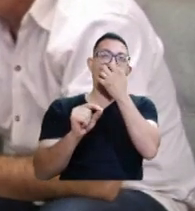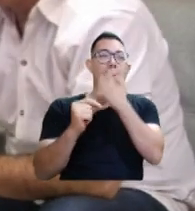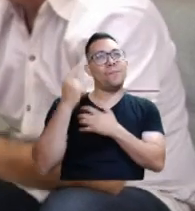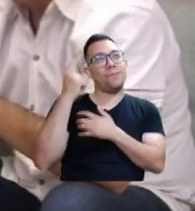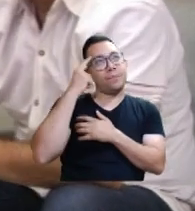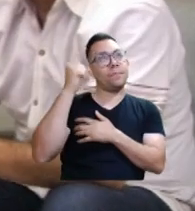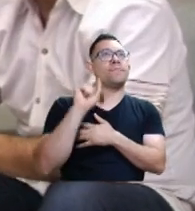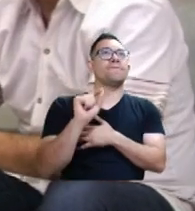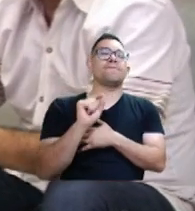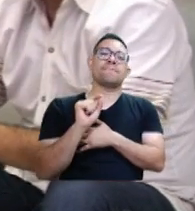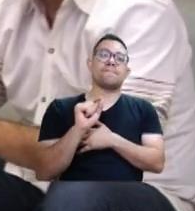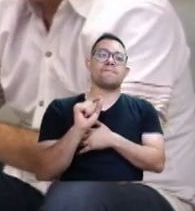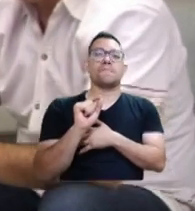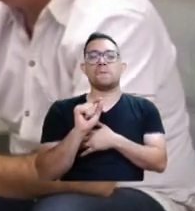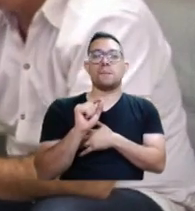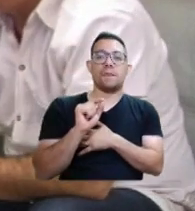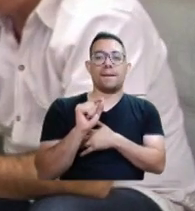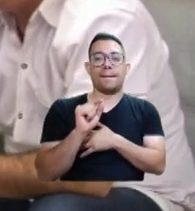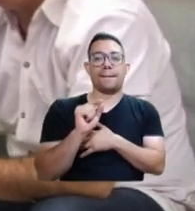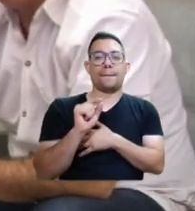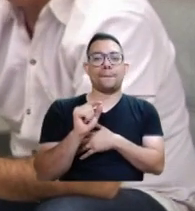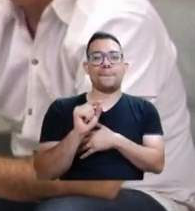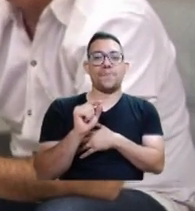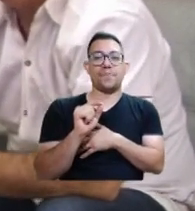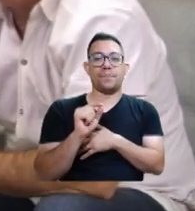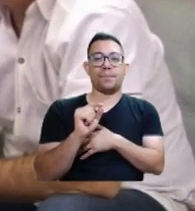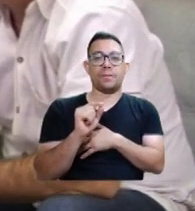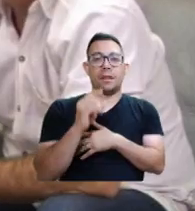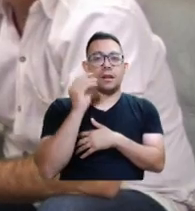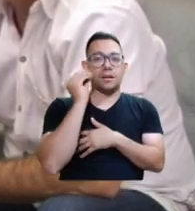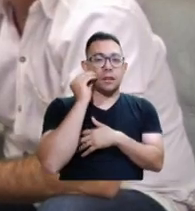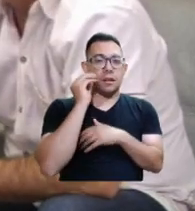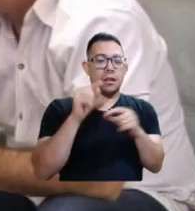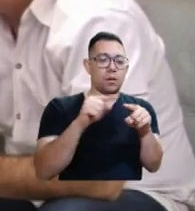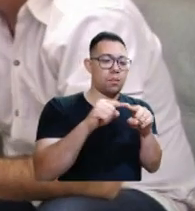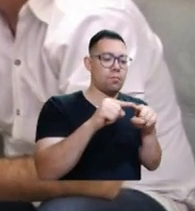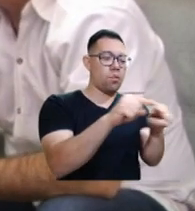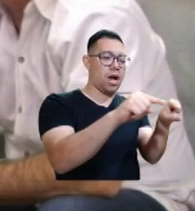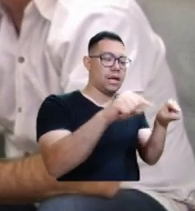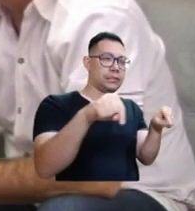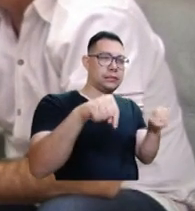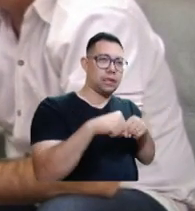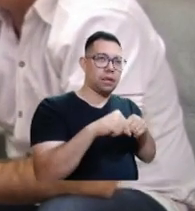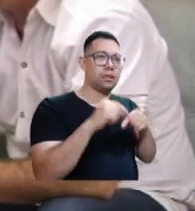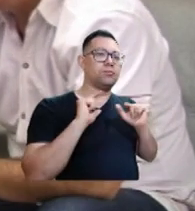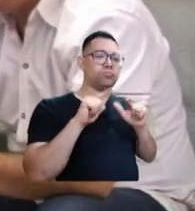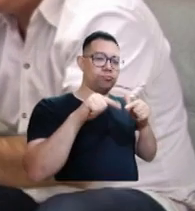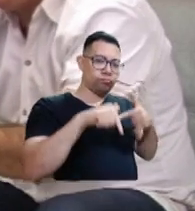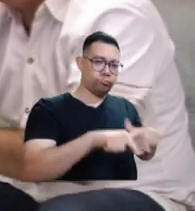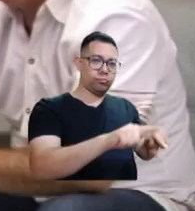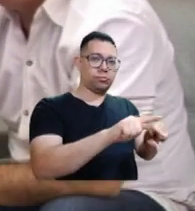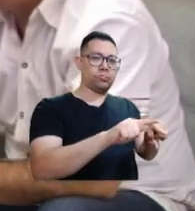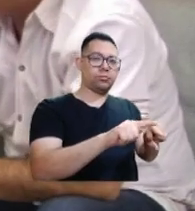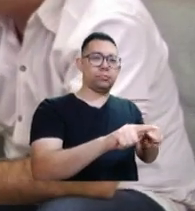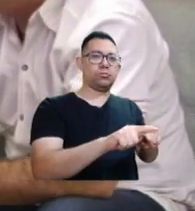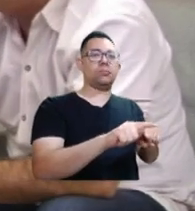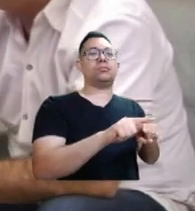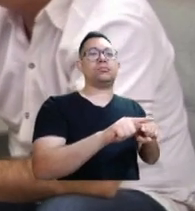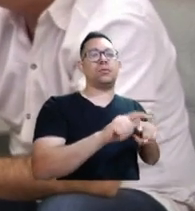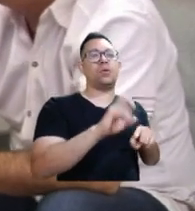filmes. E aí, assim, interessante que a ideia também assim, dentro das possibilidades, é deixar